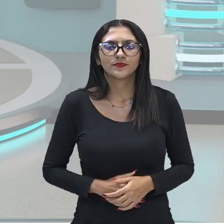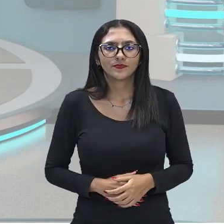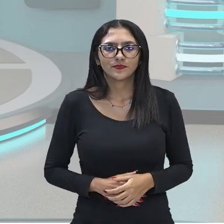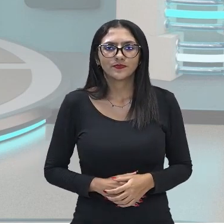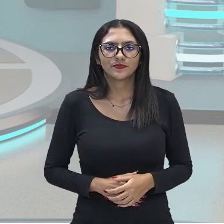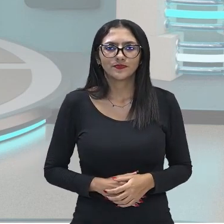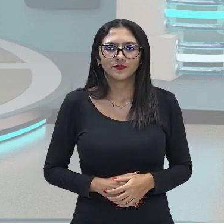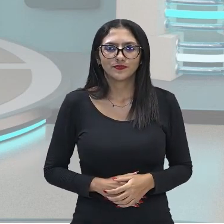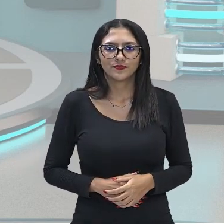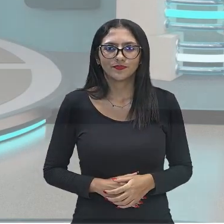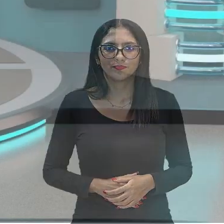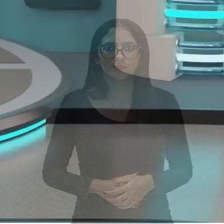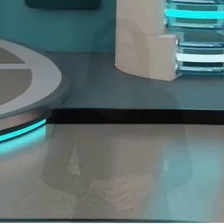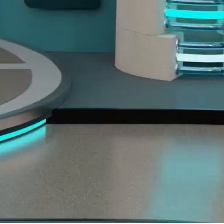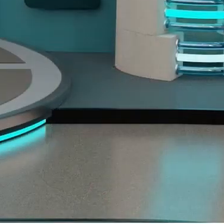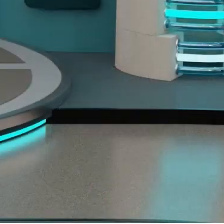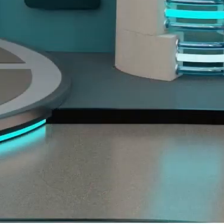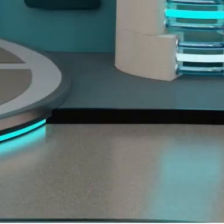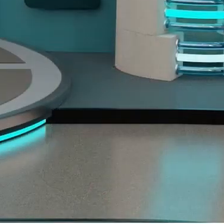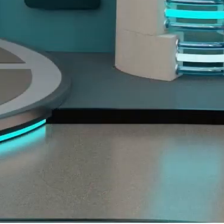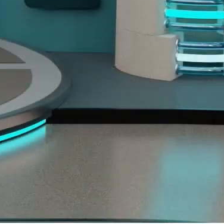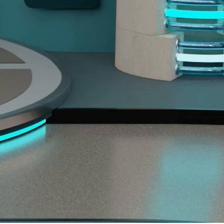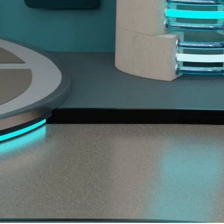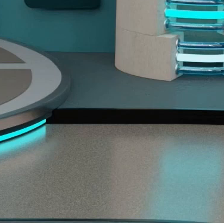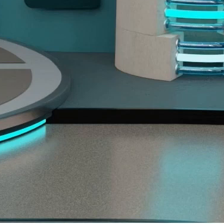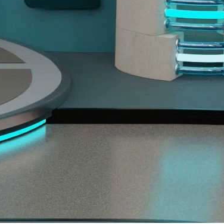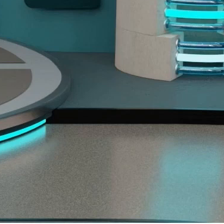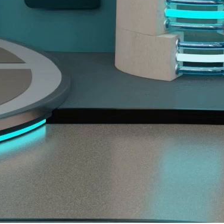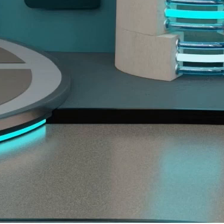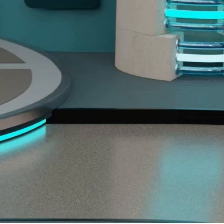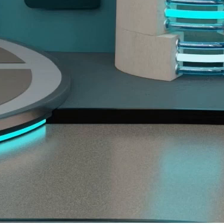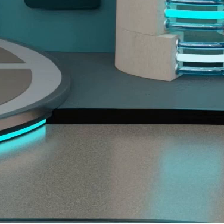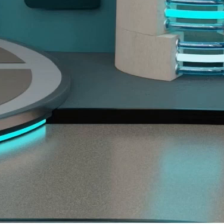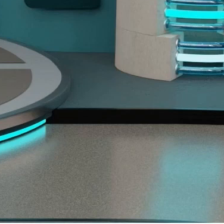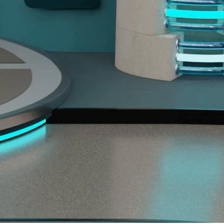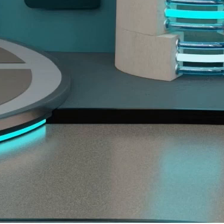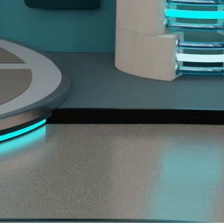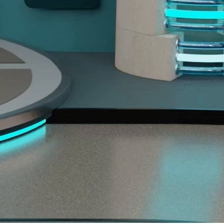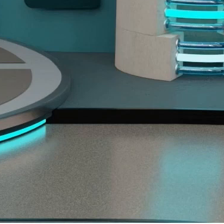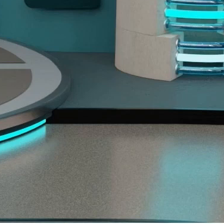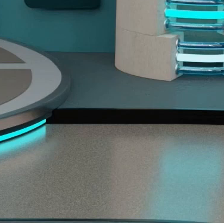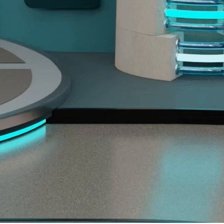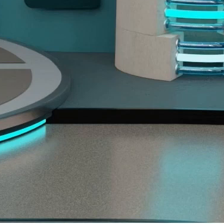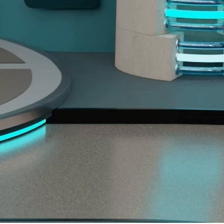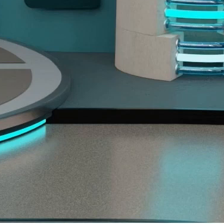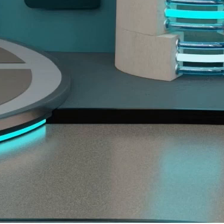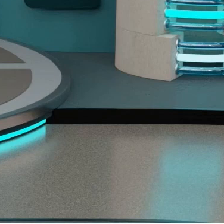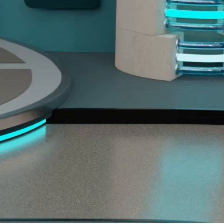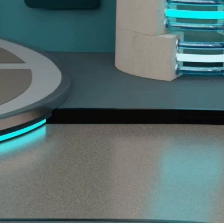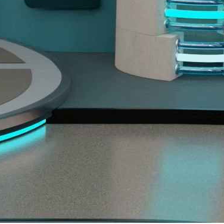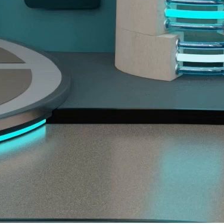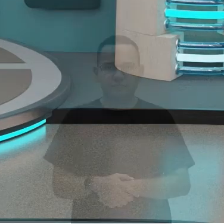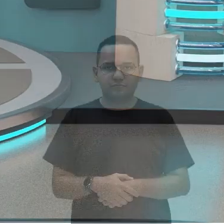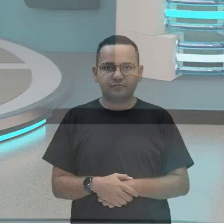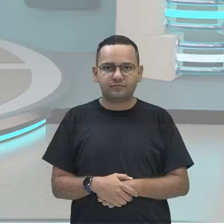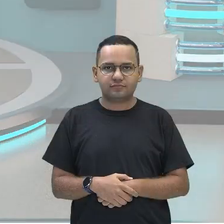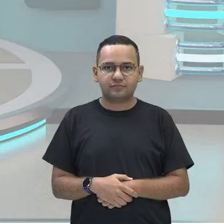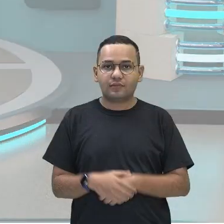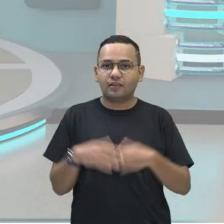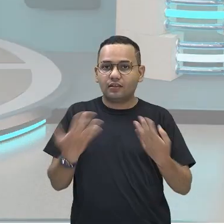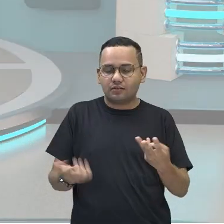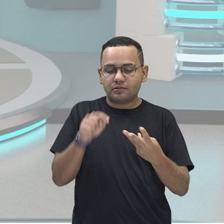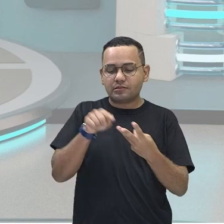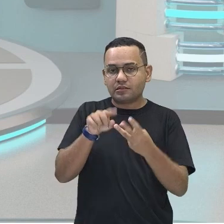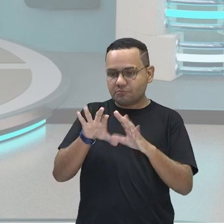indivíduo ele ele se ele pretende se exercitar se ele quer Eh de repente mudar um pouco aí do seu padrão estético